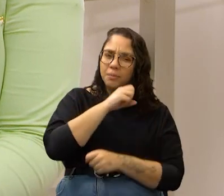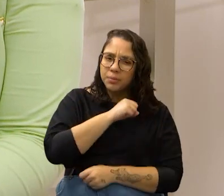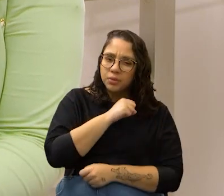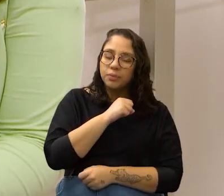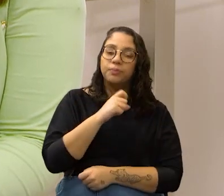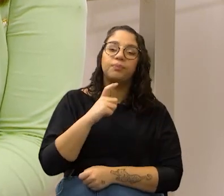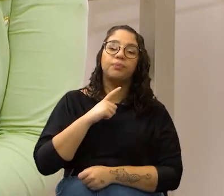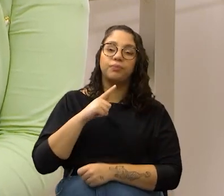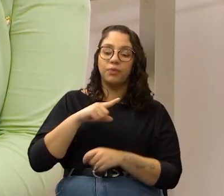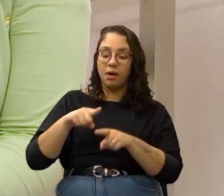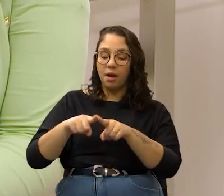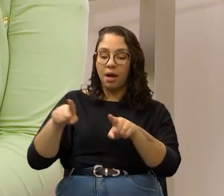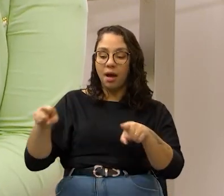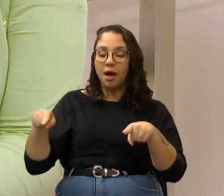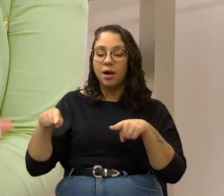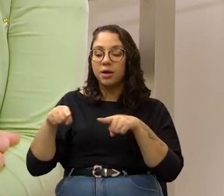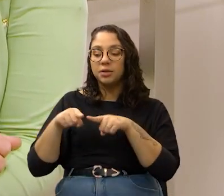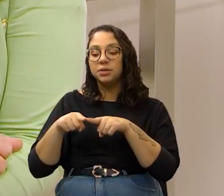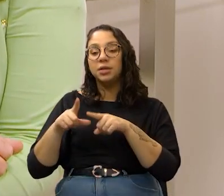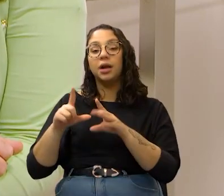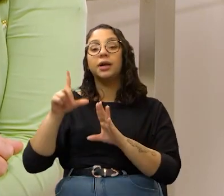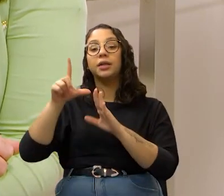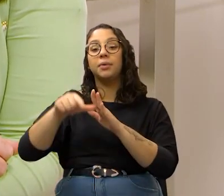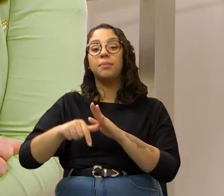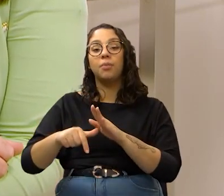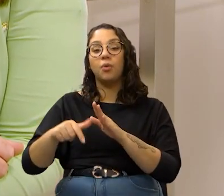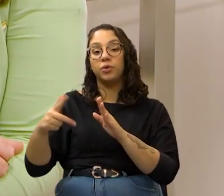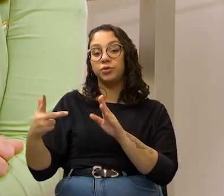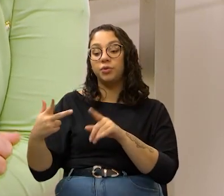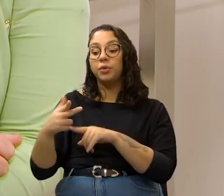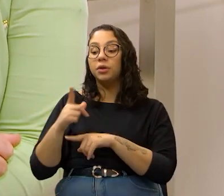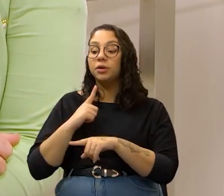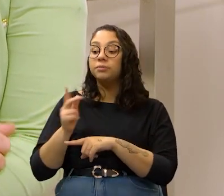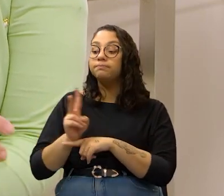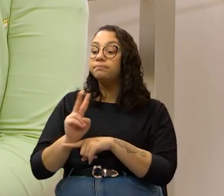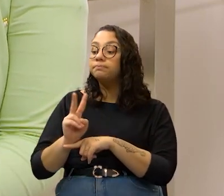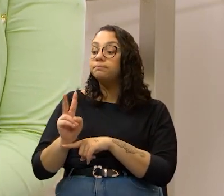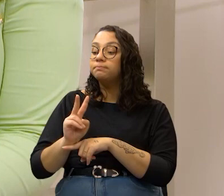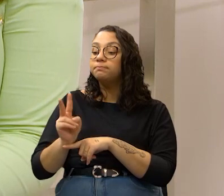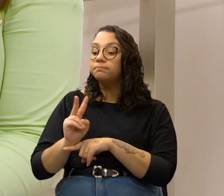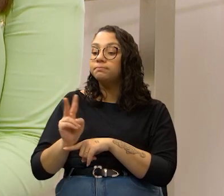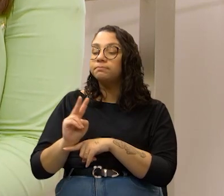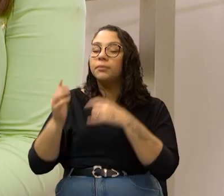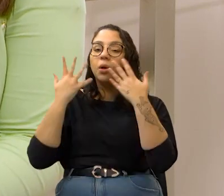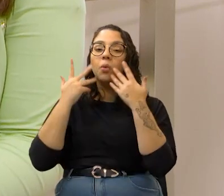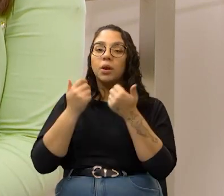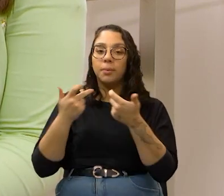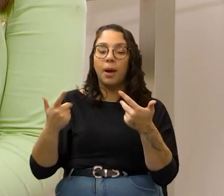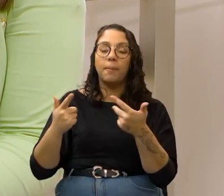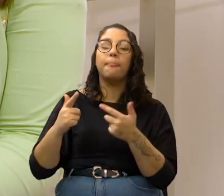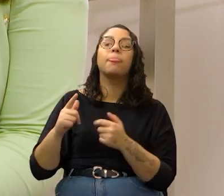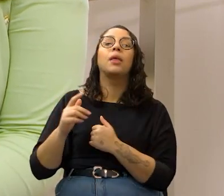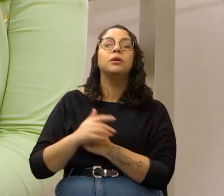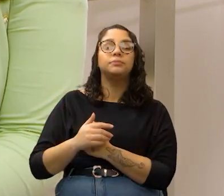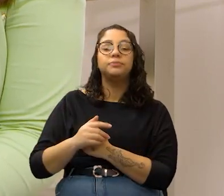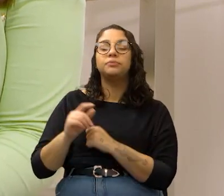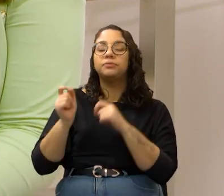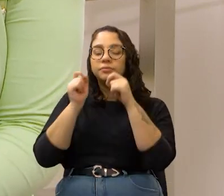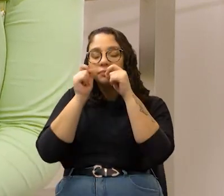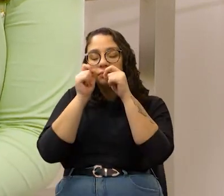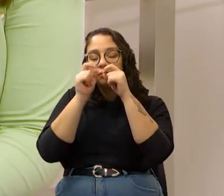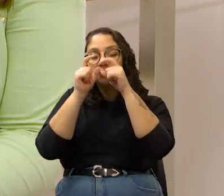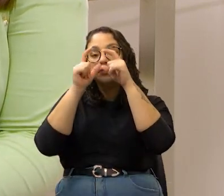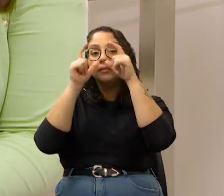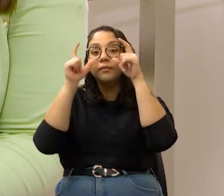bem rápida. Então, a gente tem a nossa salinha ali de pós-operatório, que a gente vai ficar monitorando o paciente. Logo